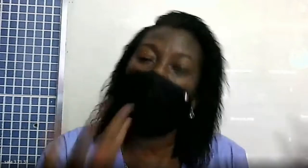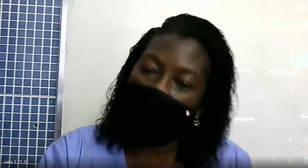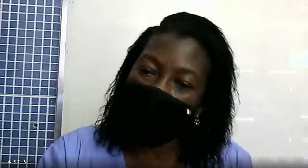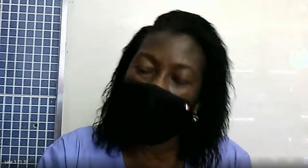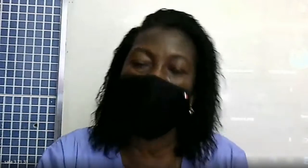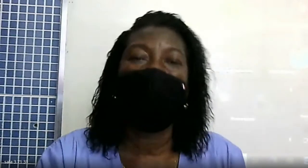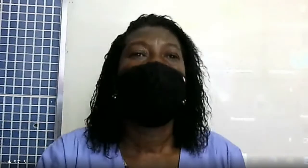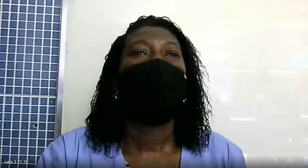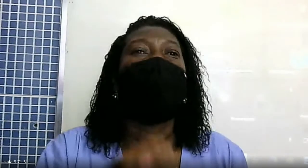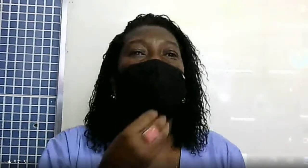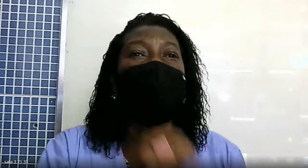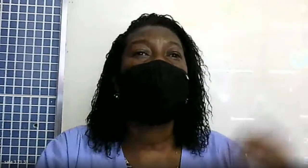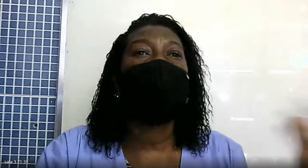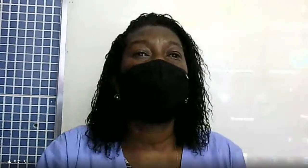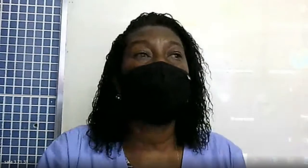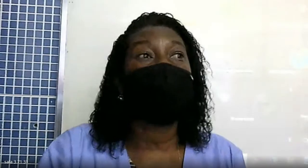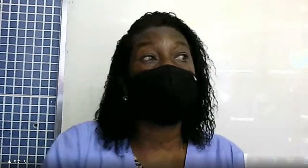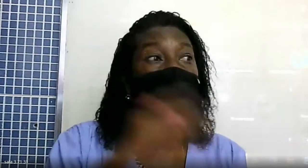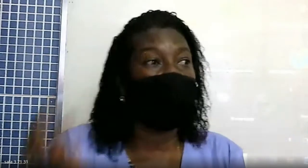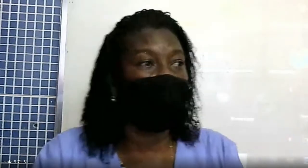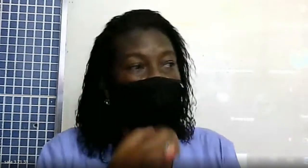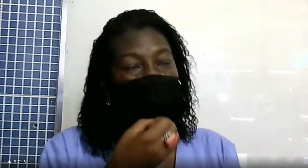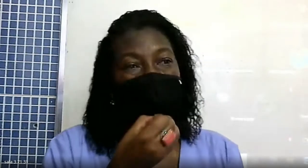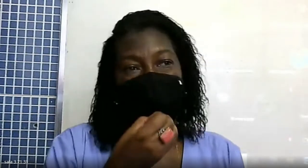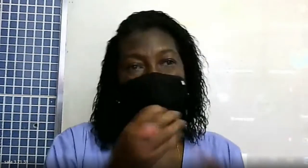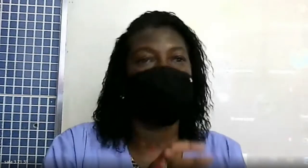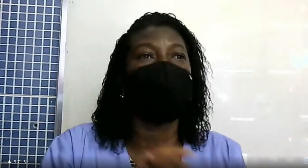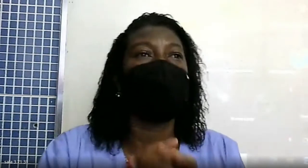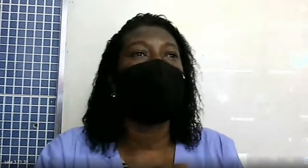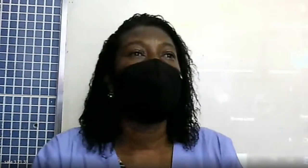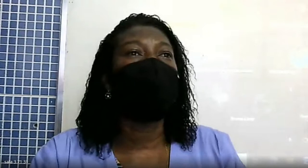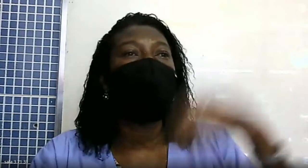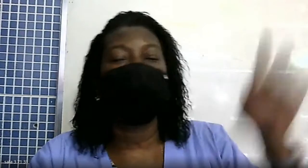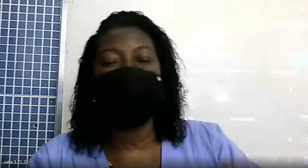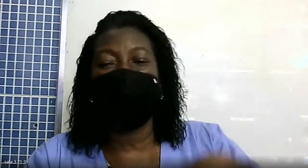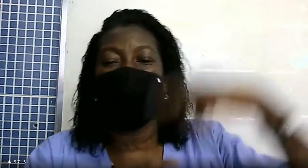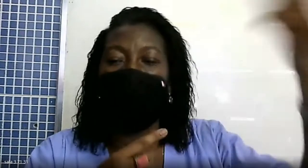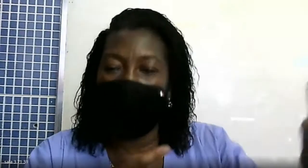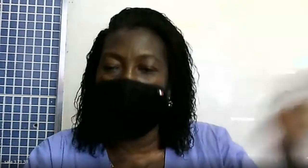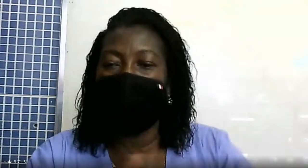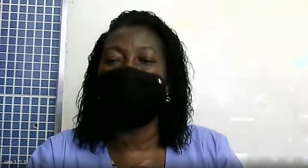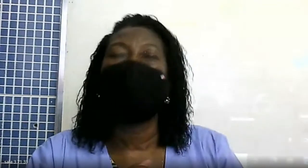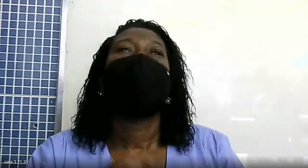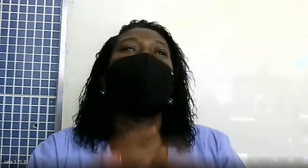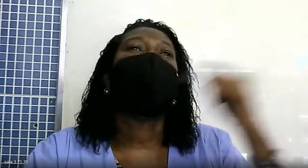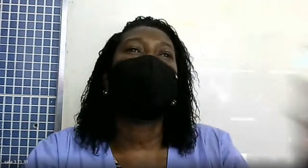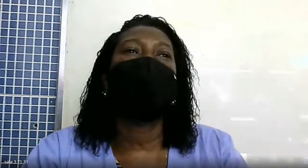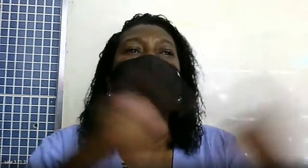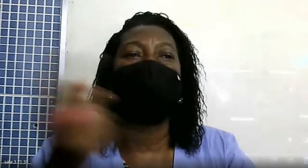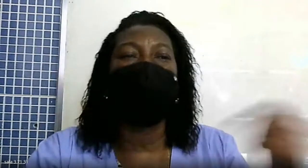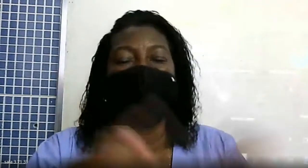Várias imagens. Lá a gente fez a troca, né? Teve gente que gostou do molde vazado do colega.